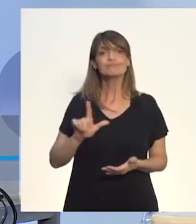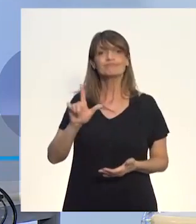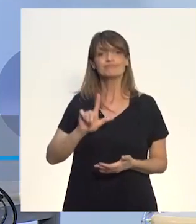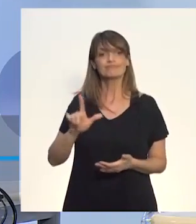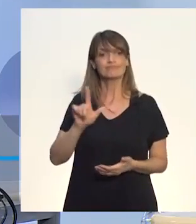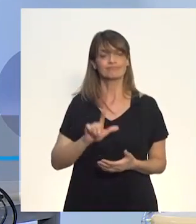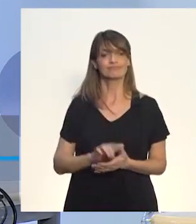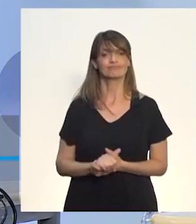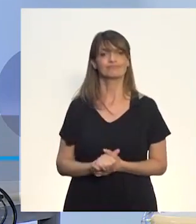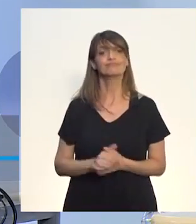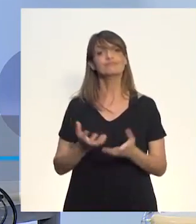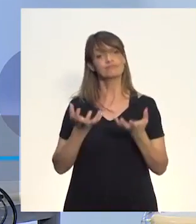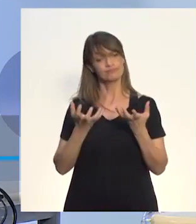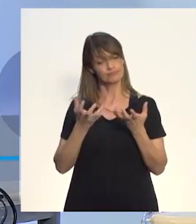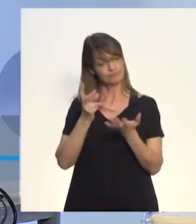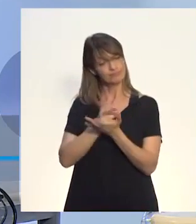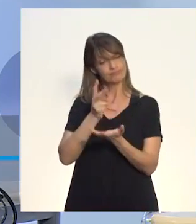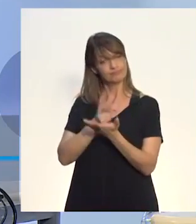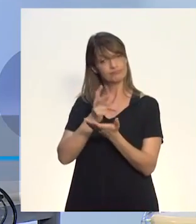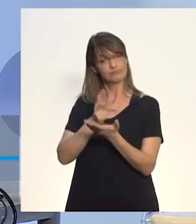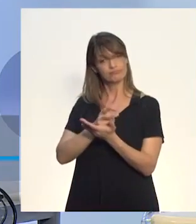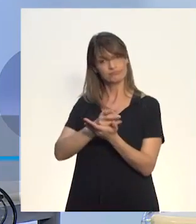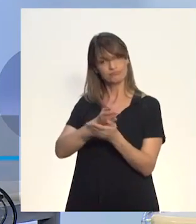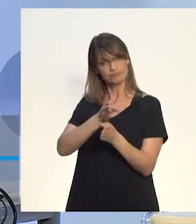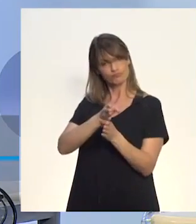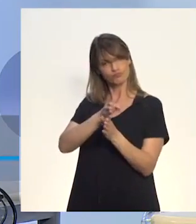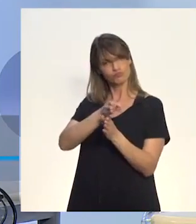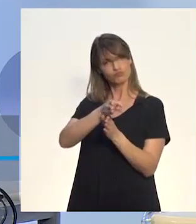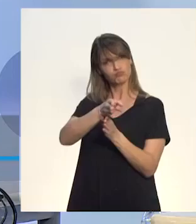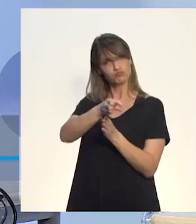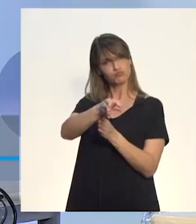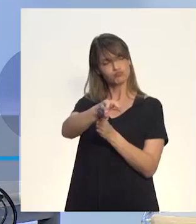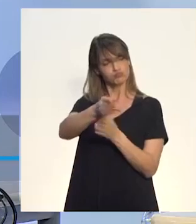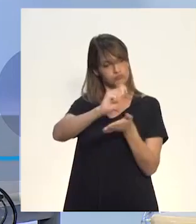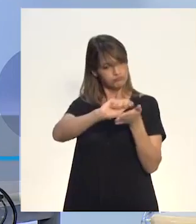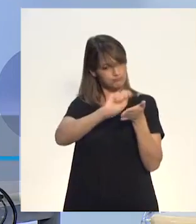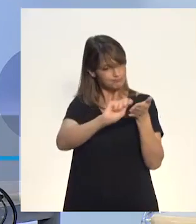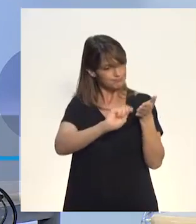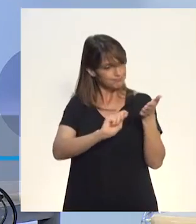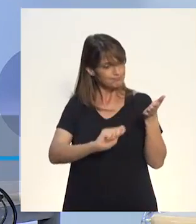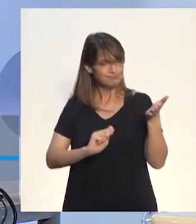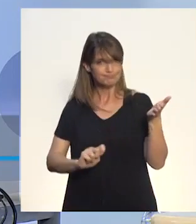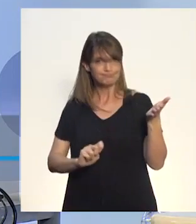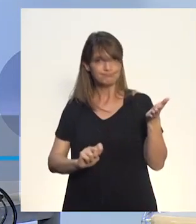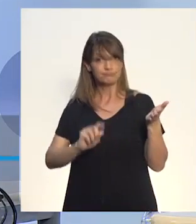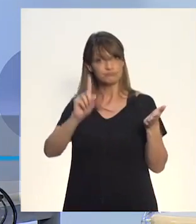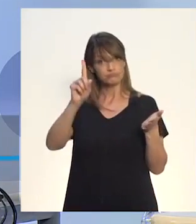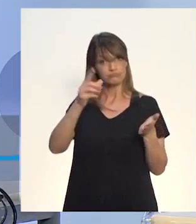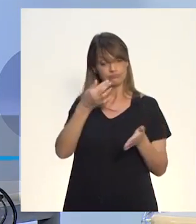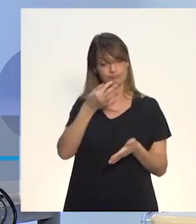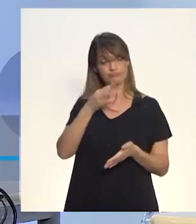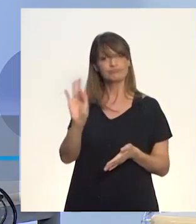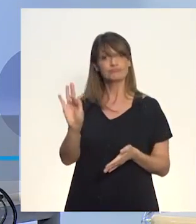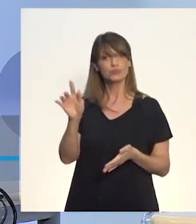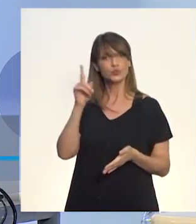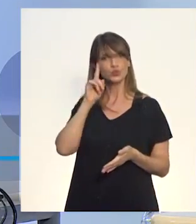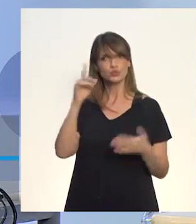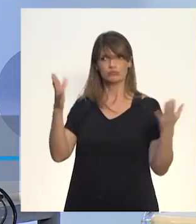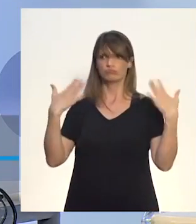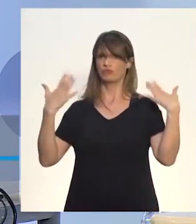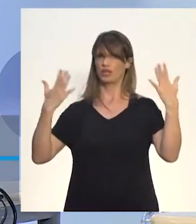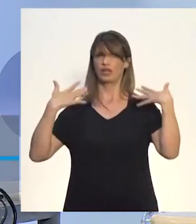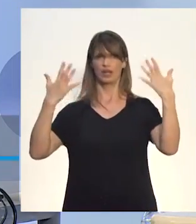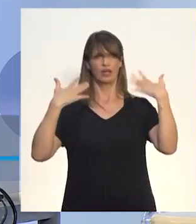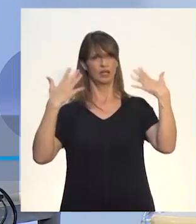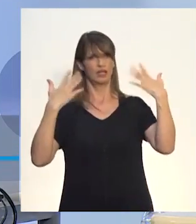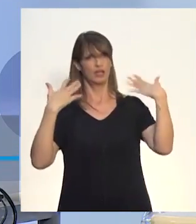tudo para manter-se fiel a essa motivação. Então, lá na França, nos dias de calor, nos dias de